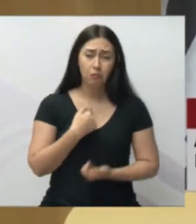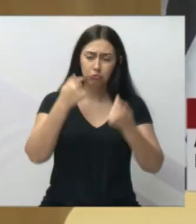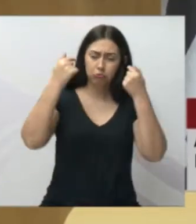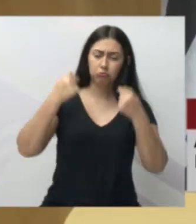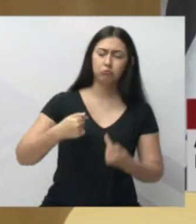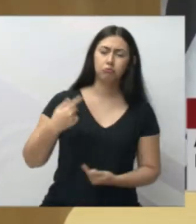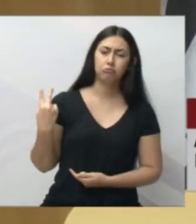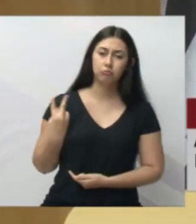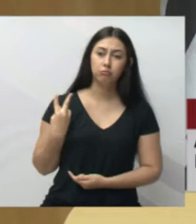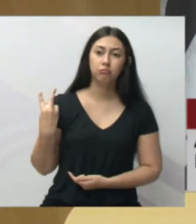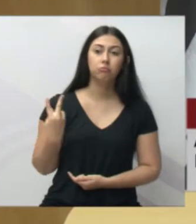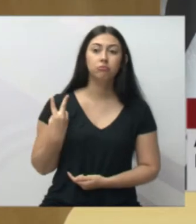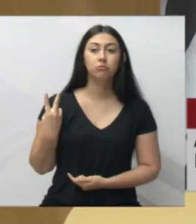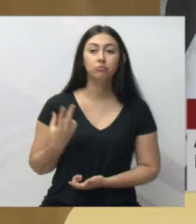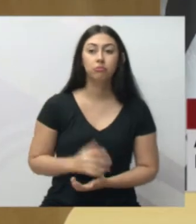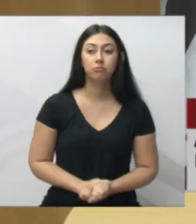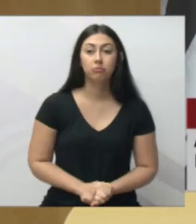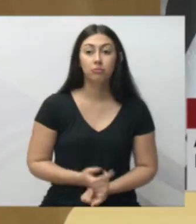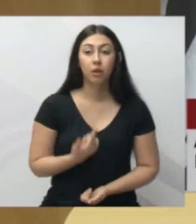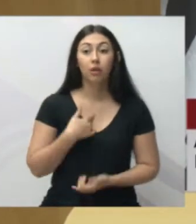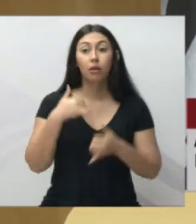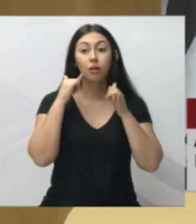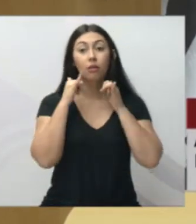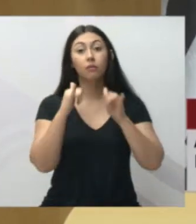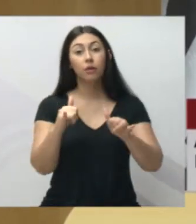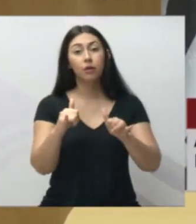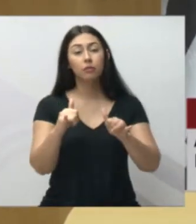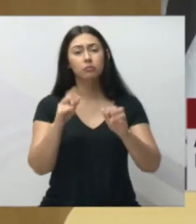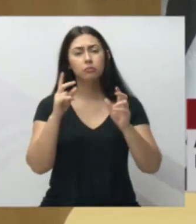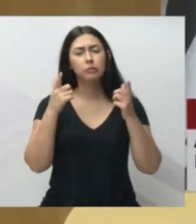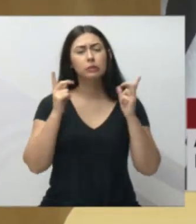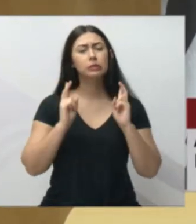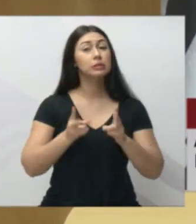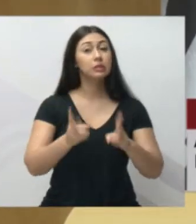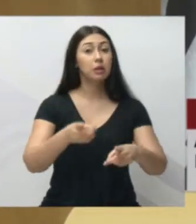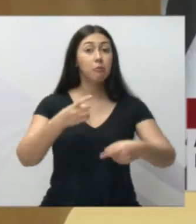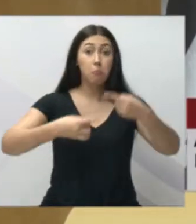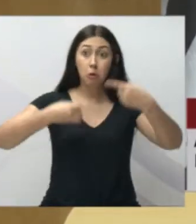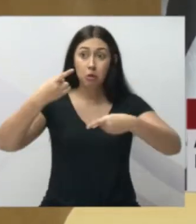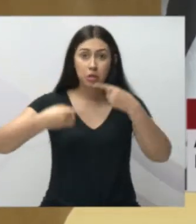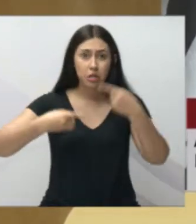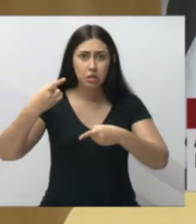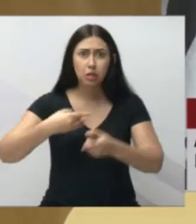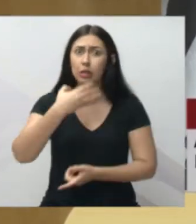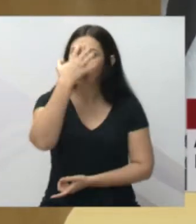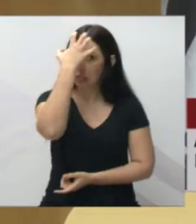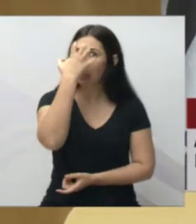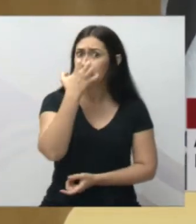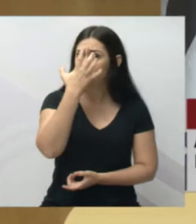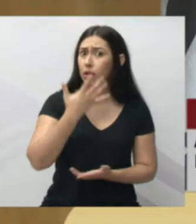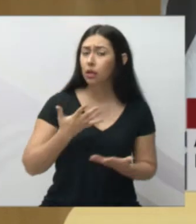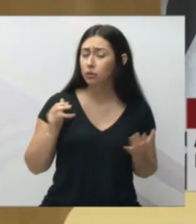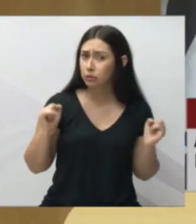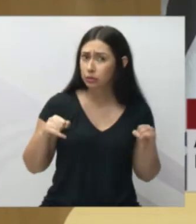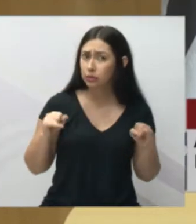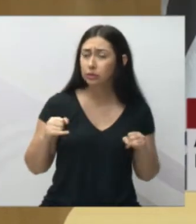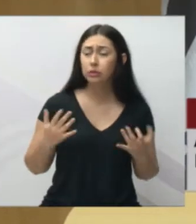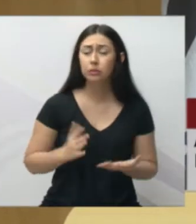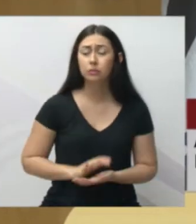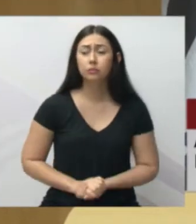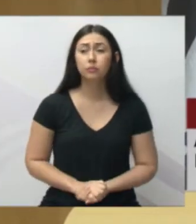vereadora, eu falo muito isso. Política, para mim, é uma coisa muito séria.